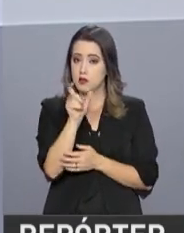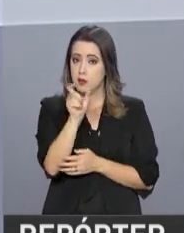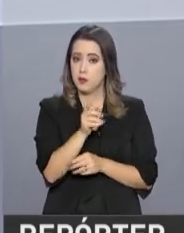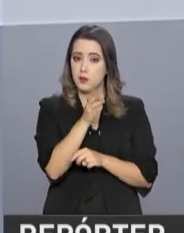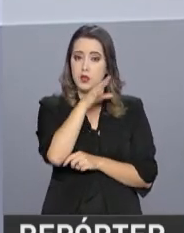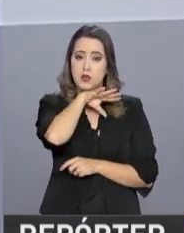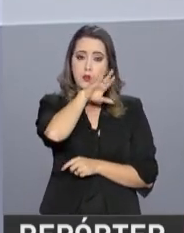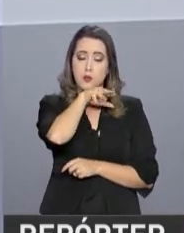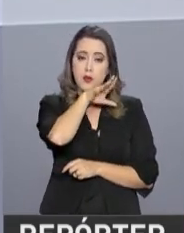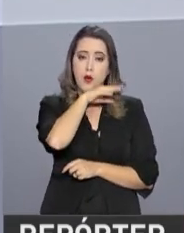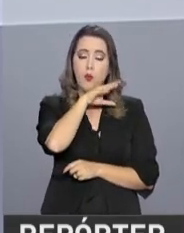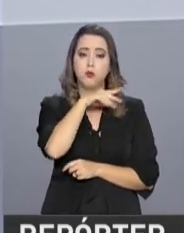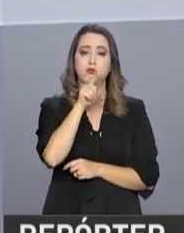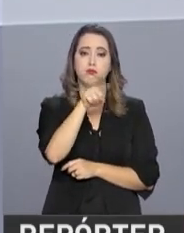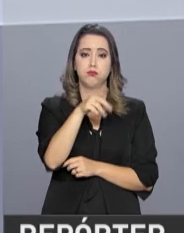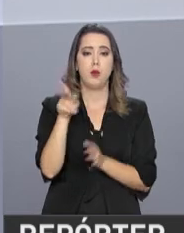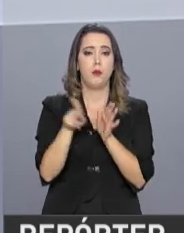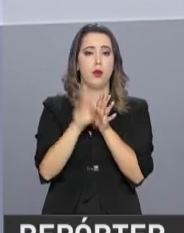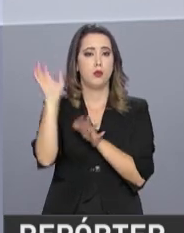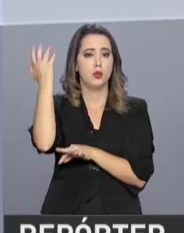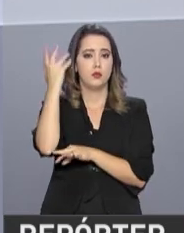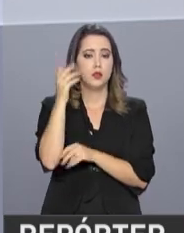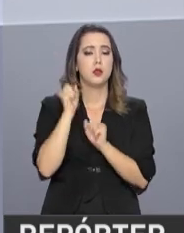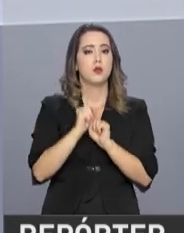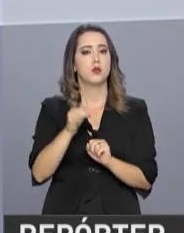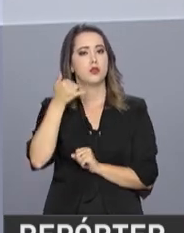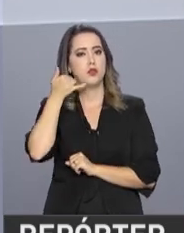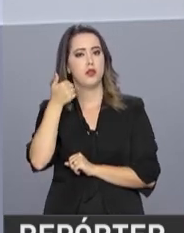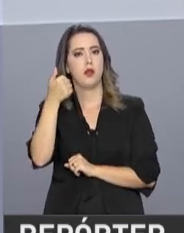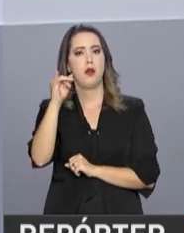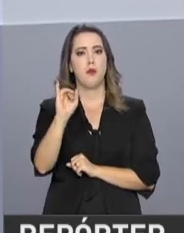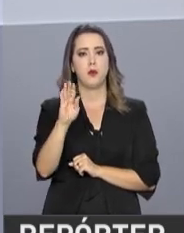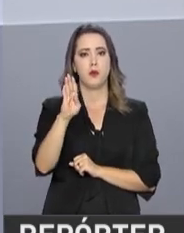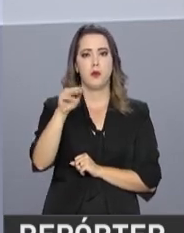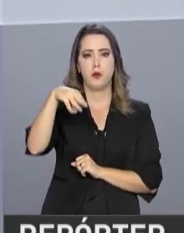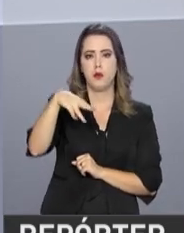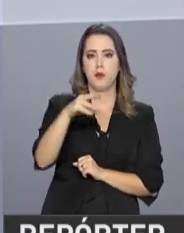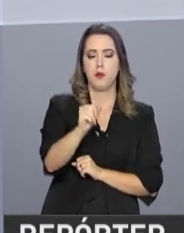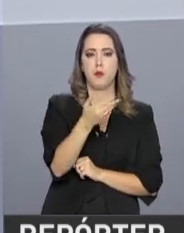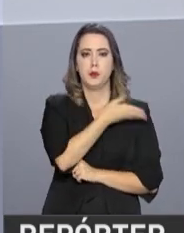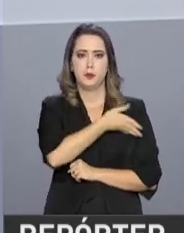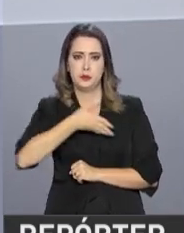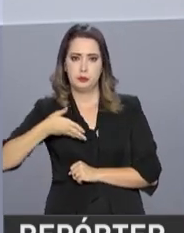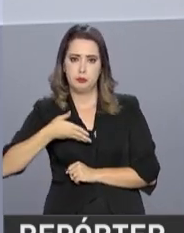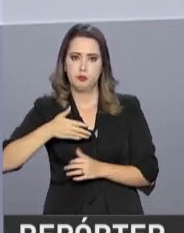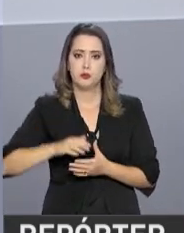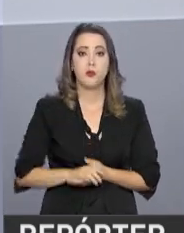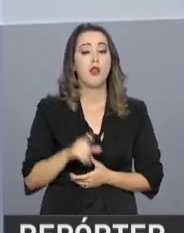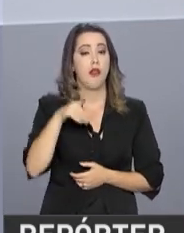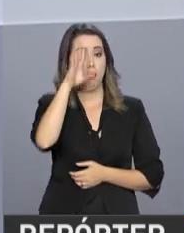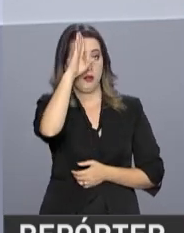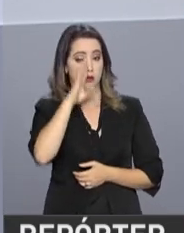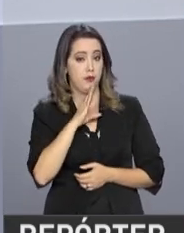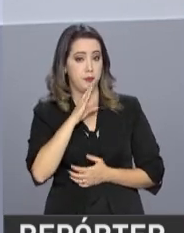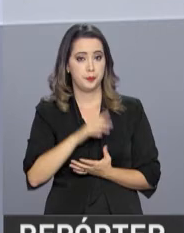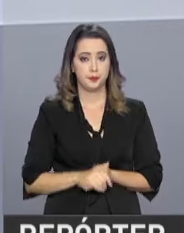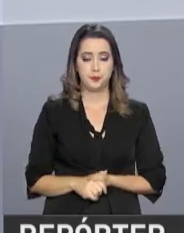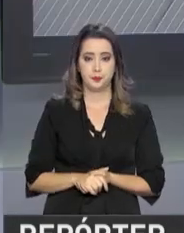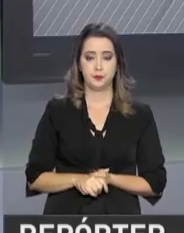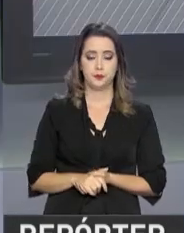silvestres deve ligar para o ibama pelo telefone 0 800 61 8080 ligação é